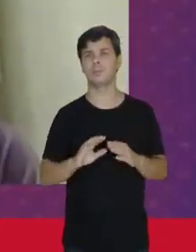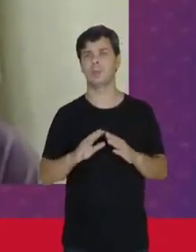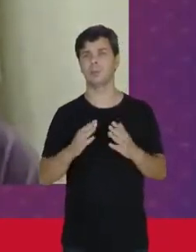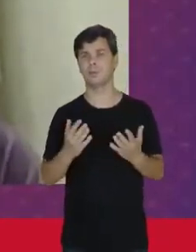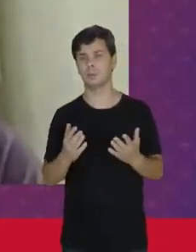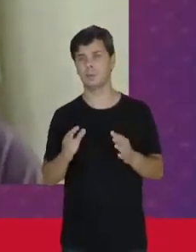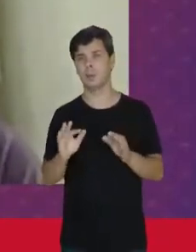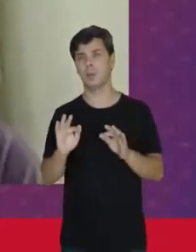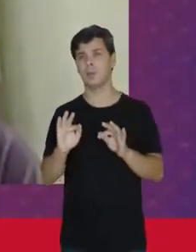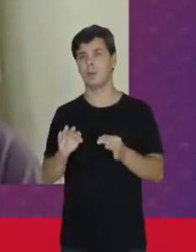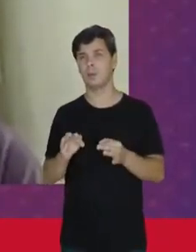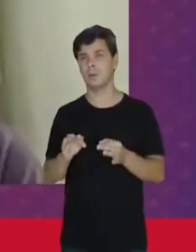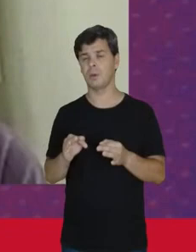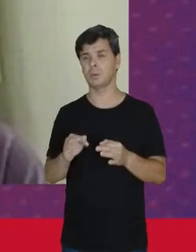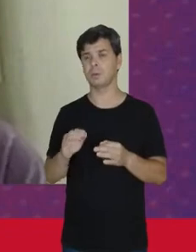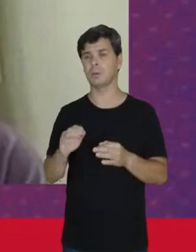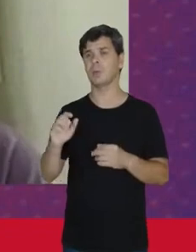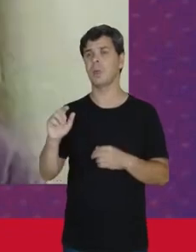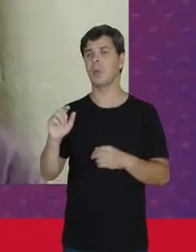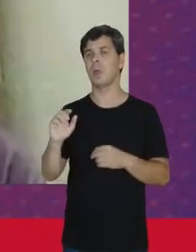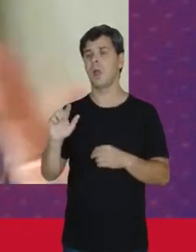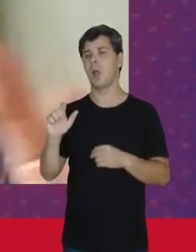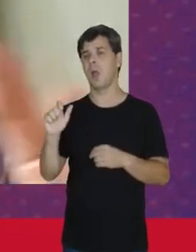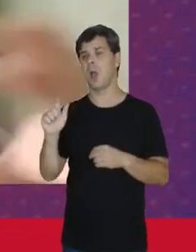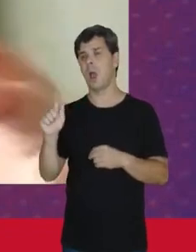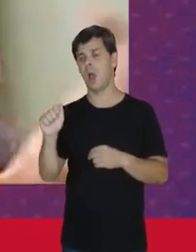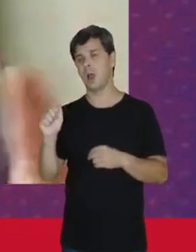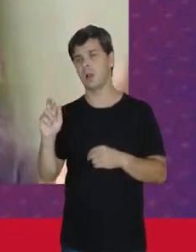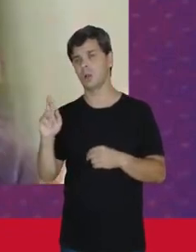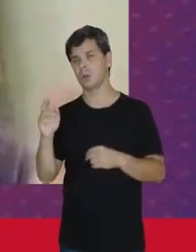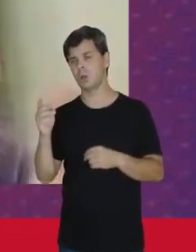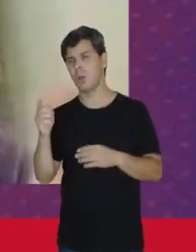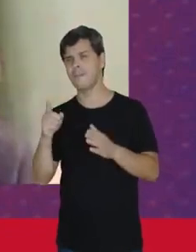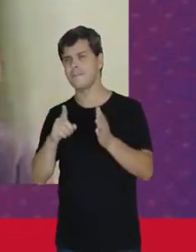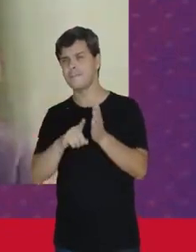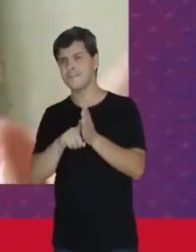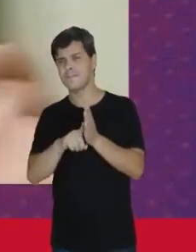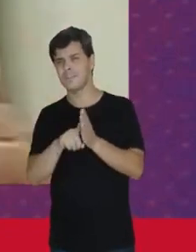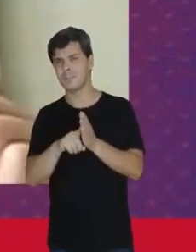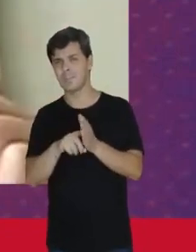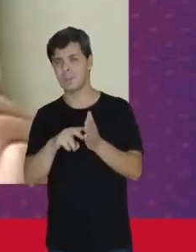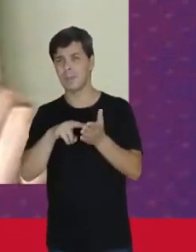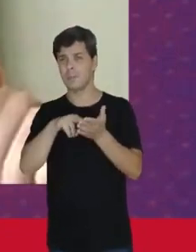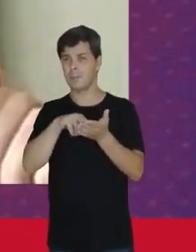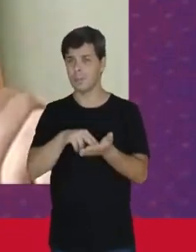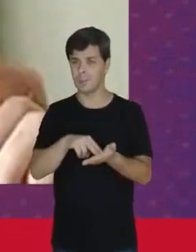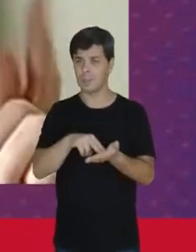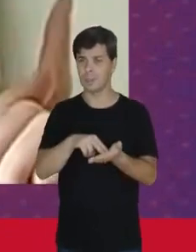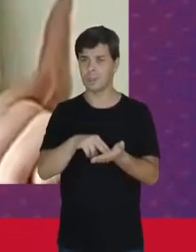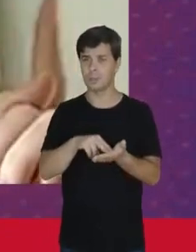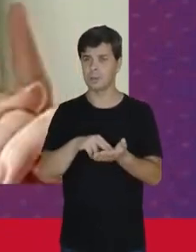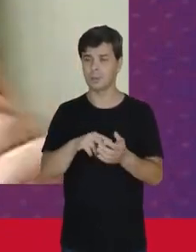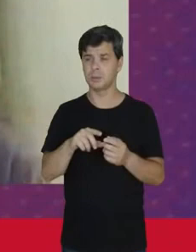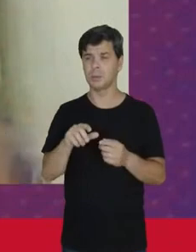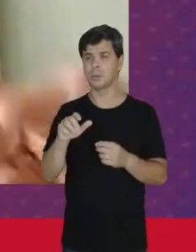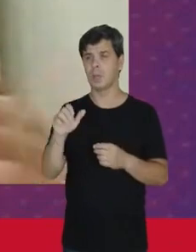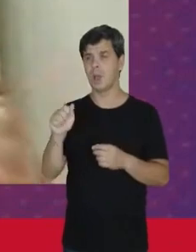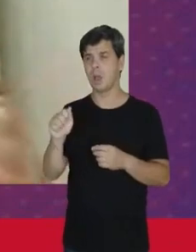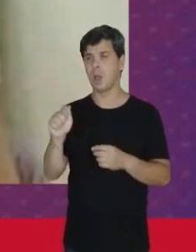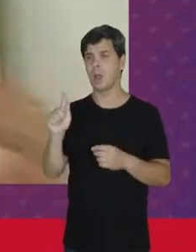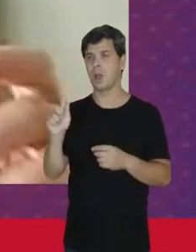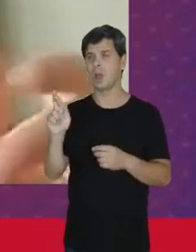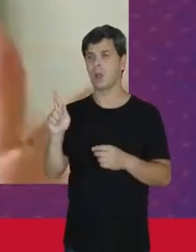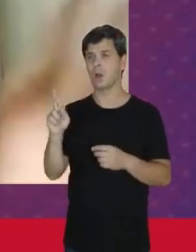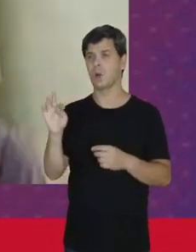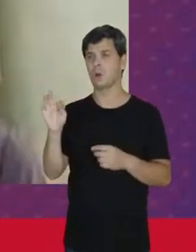gente ir finalizando essa parte dos agrotóxicos, eu queria trazer alguns dados, né, da permanência desses agrotóxicos